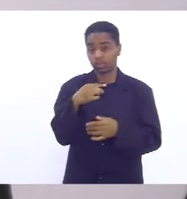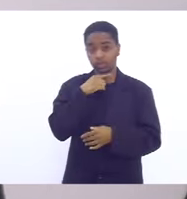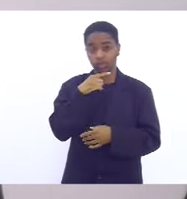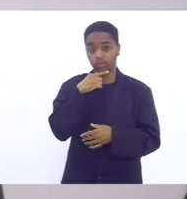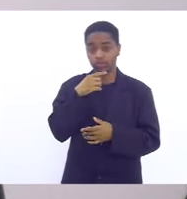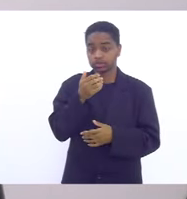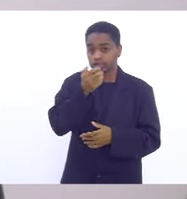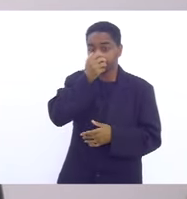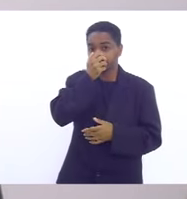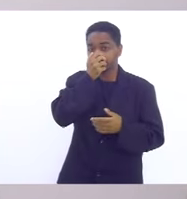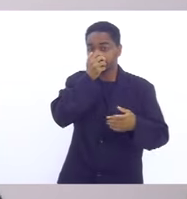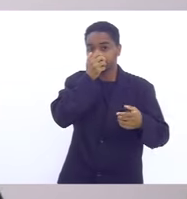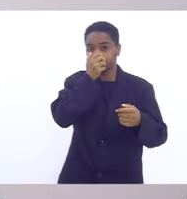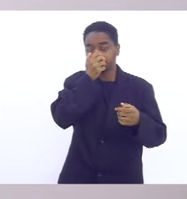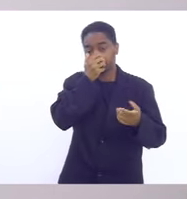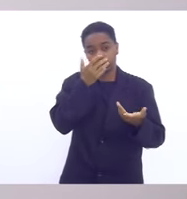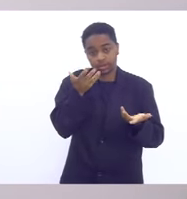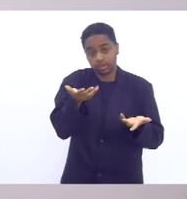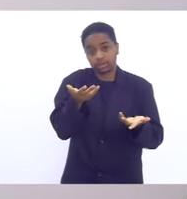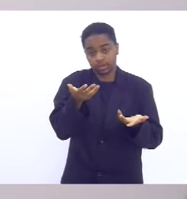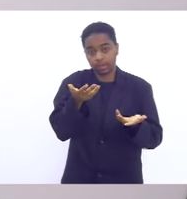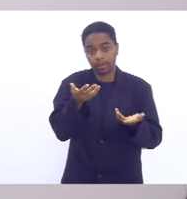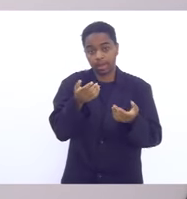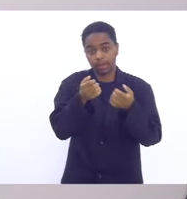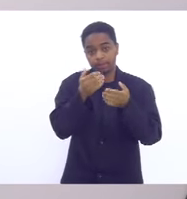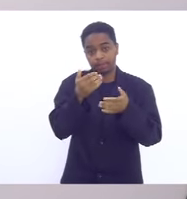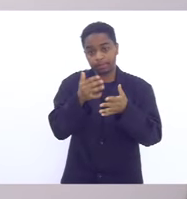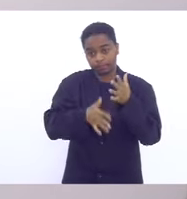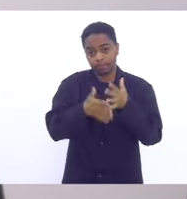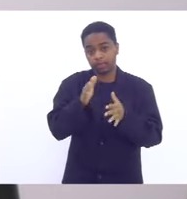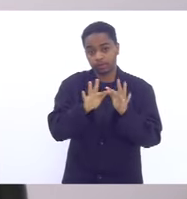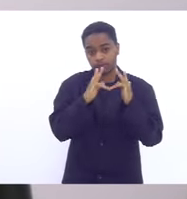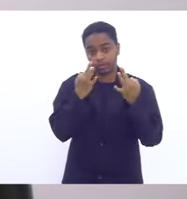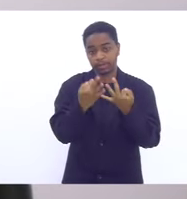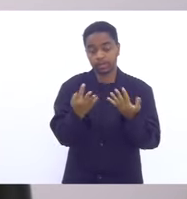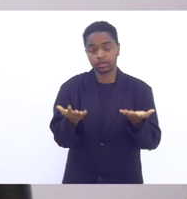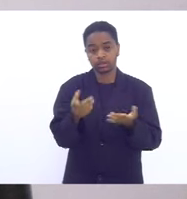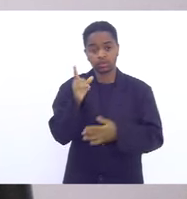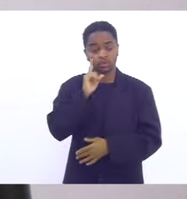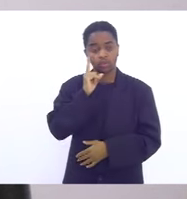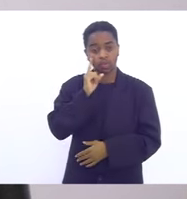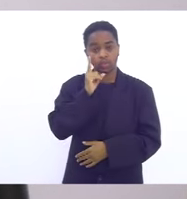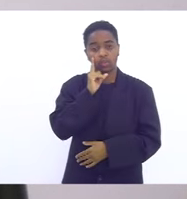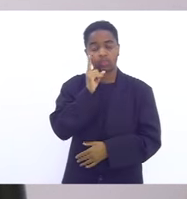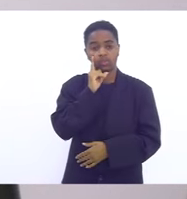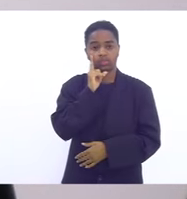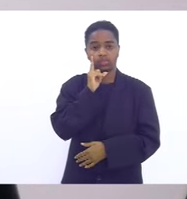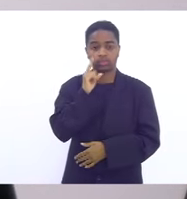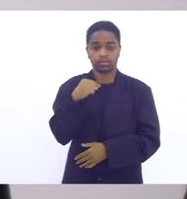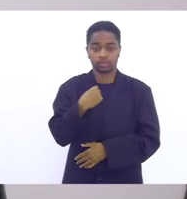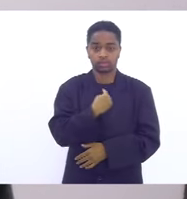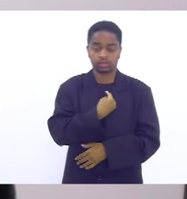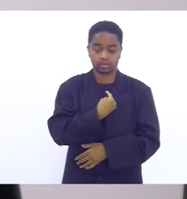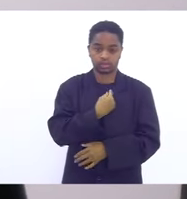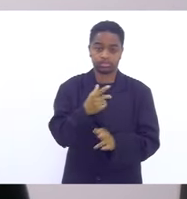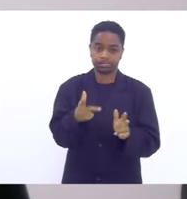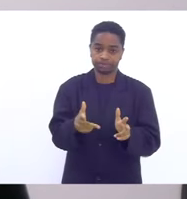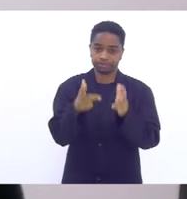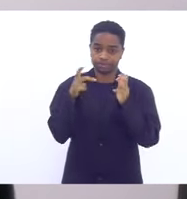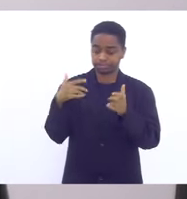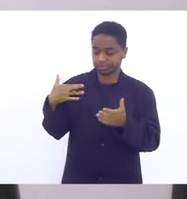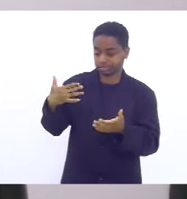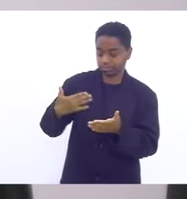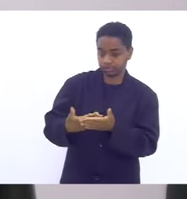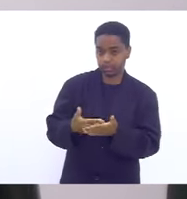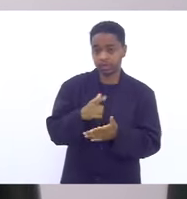nebulização necessária. Isso afetou muito essa família. Então, diariamente, diariamente nos últimos anos, nós estamos